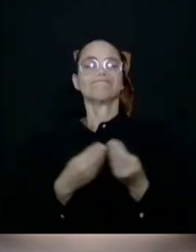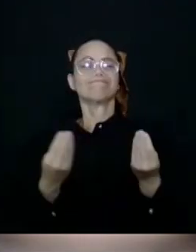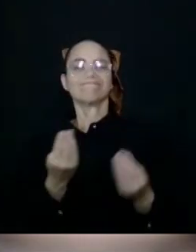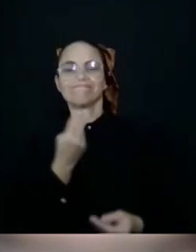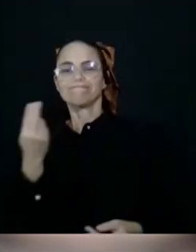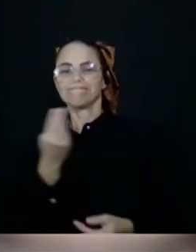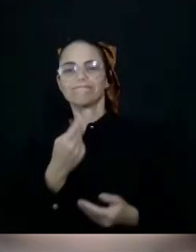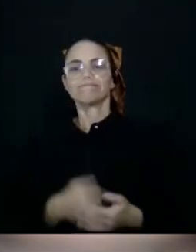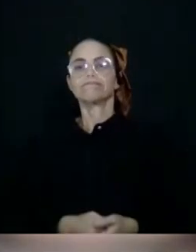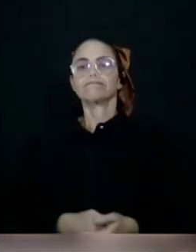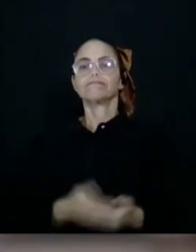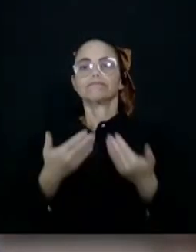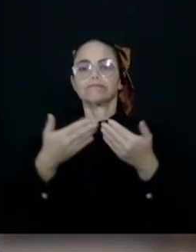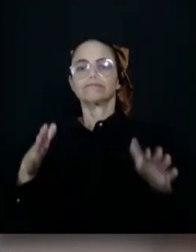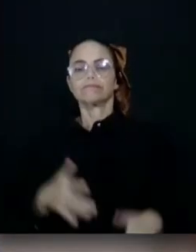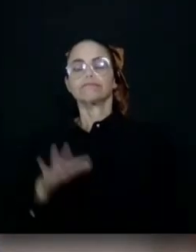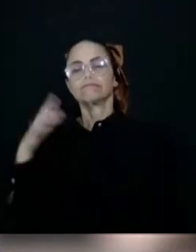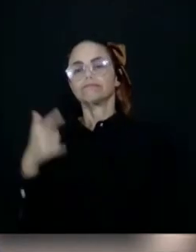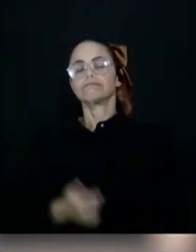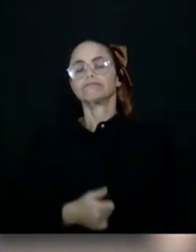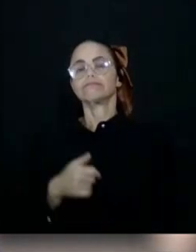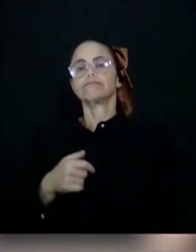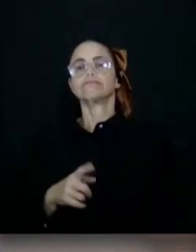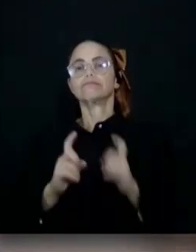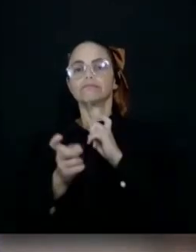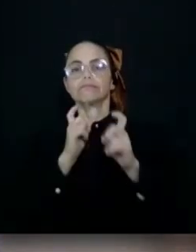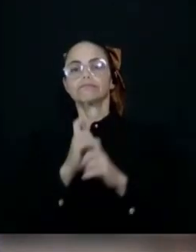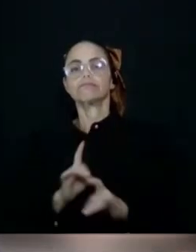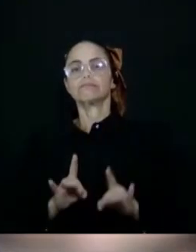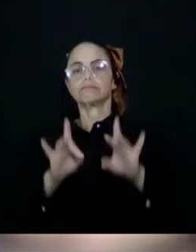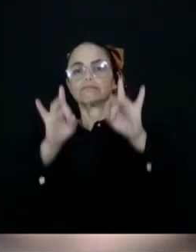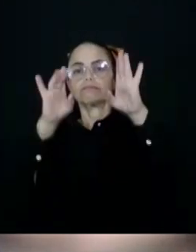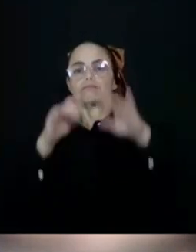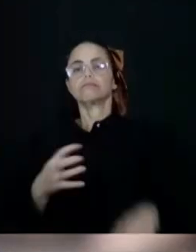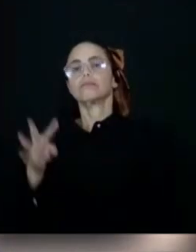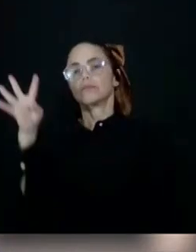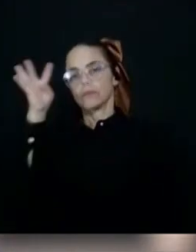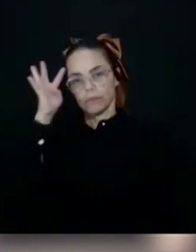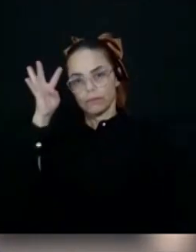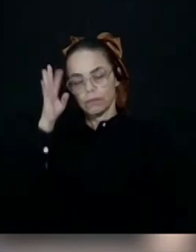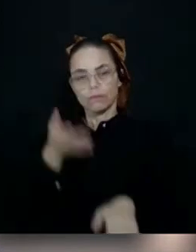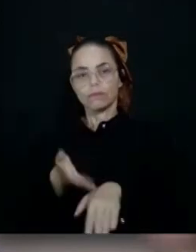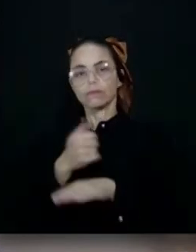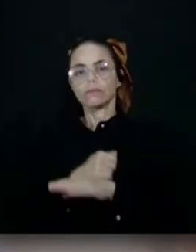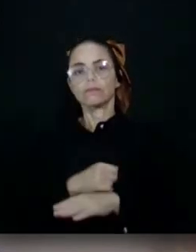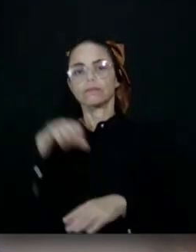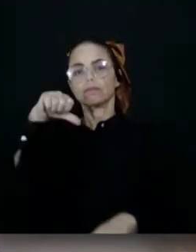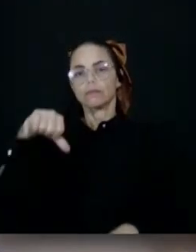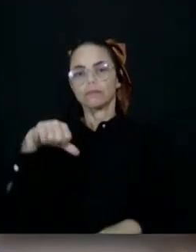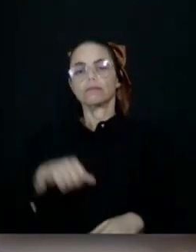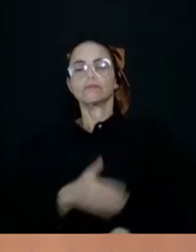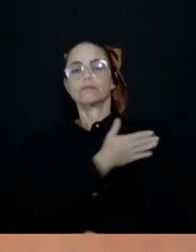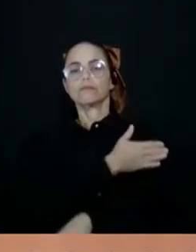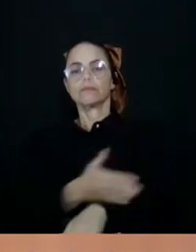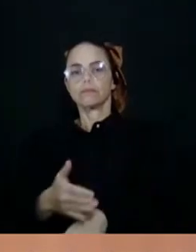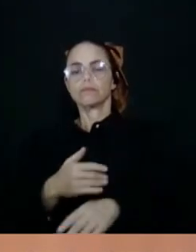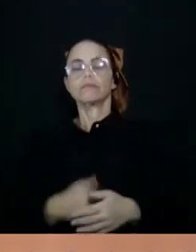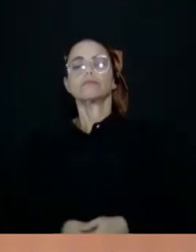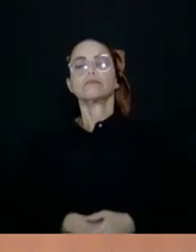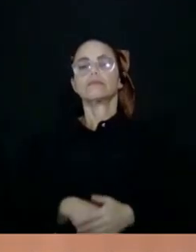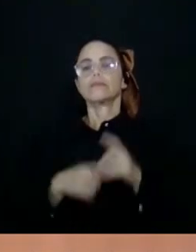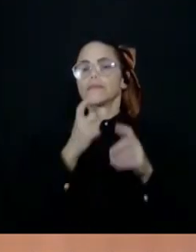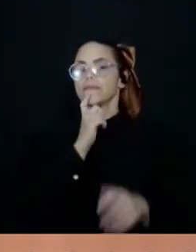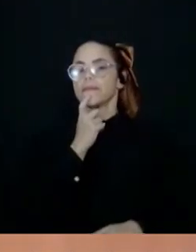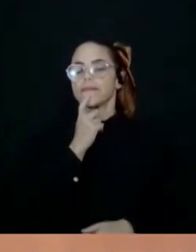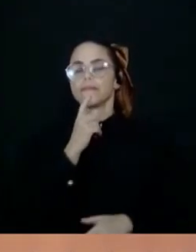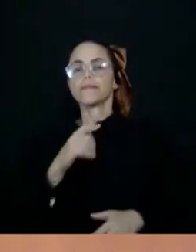O lançamento ocorreu em sessão especial na última quarta-feira, antes da 9ª reunião ordinária da Câmara de Campinas, por